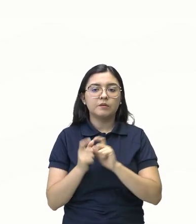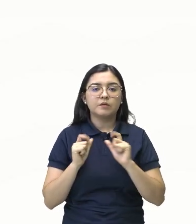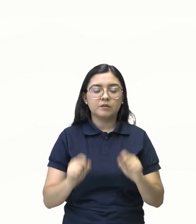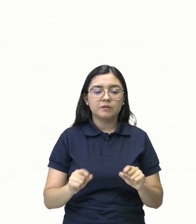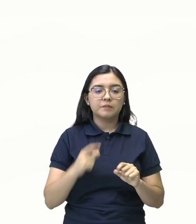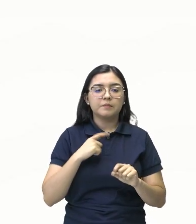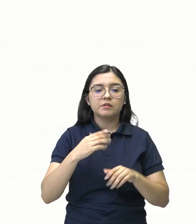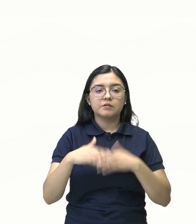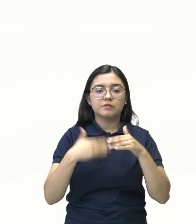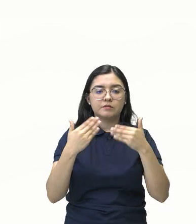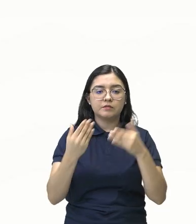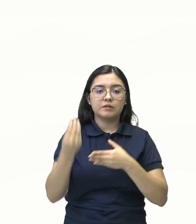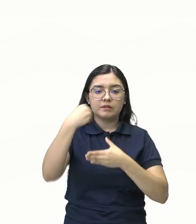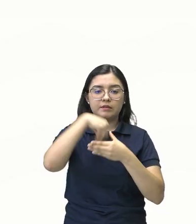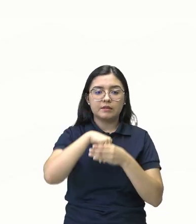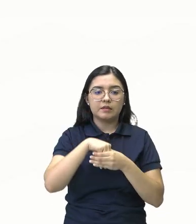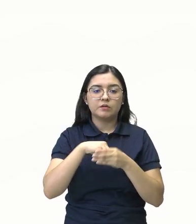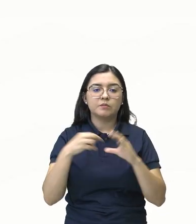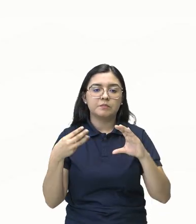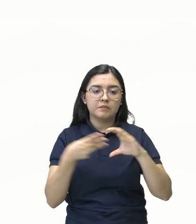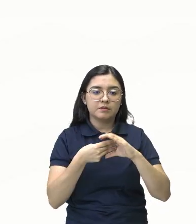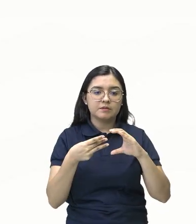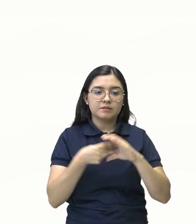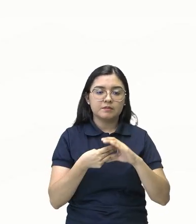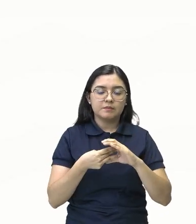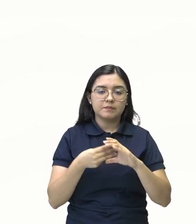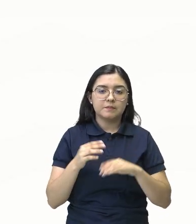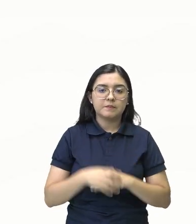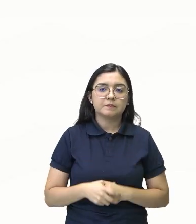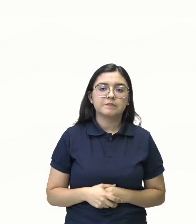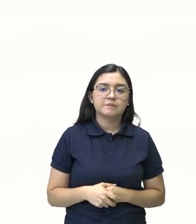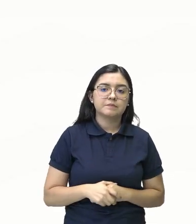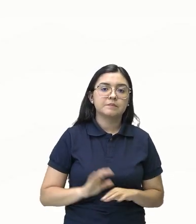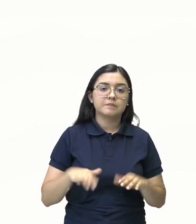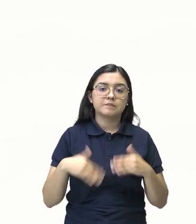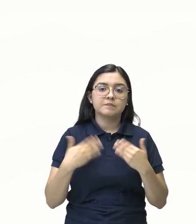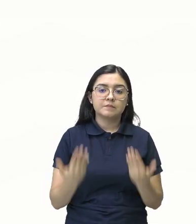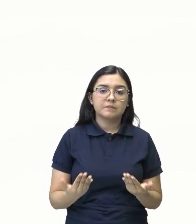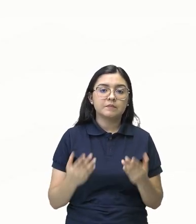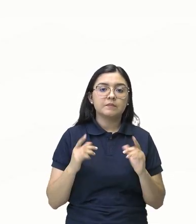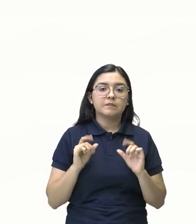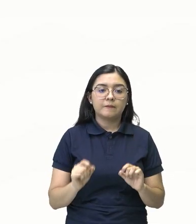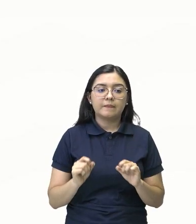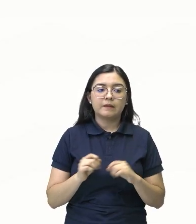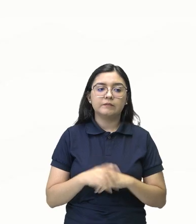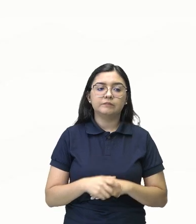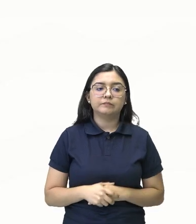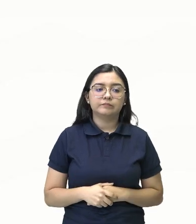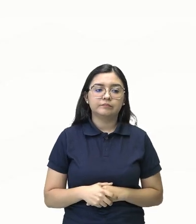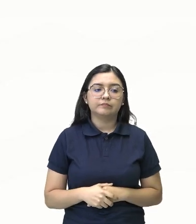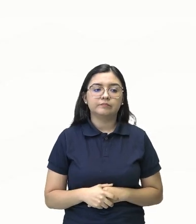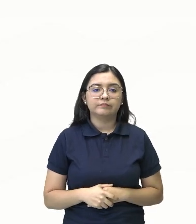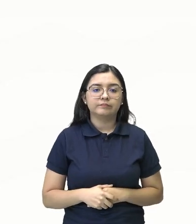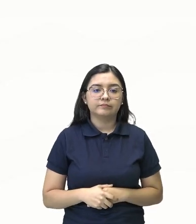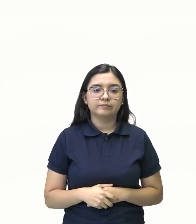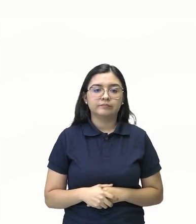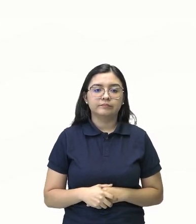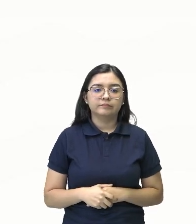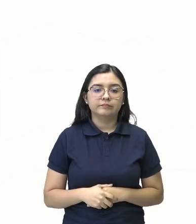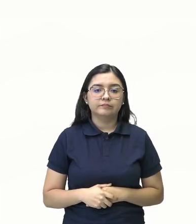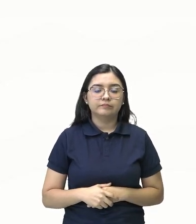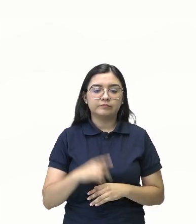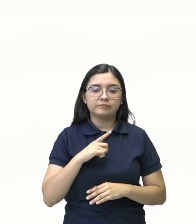para se desenvolver dentro de um indivíduo mais complexo. E aí elas foram englobadas por esse